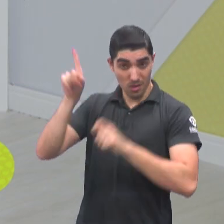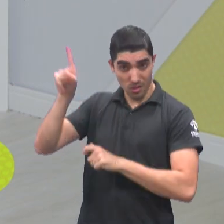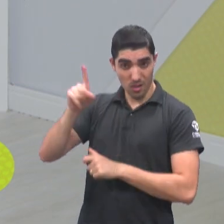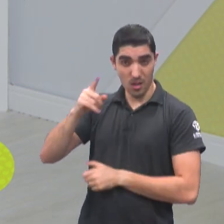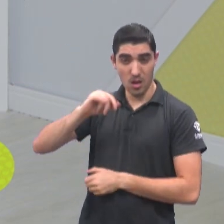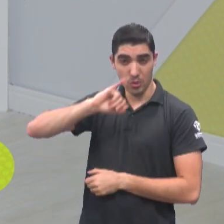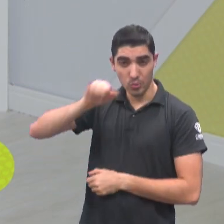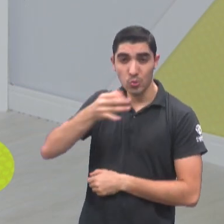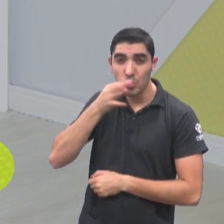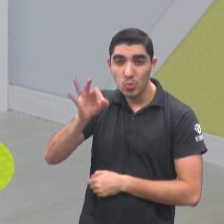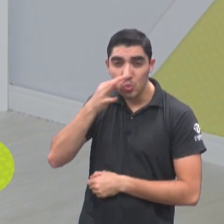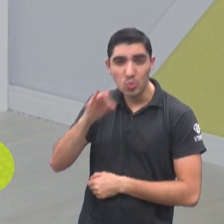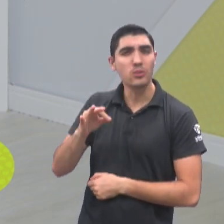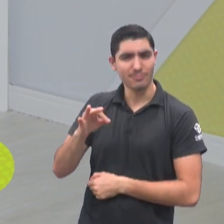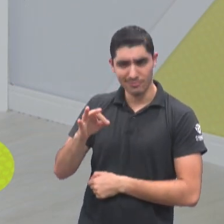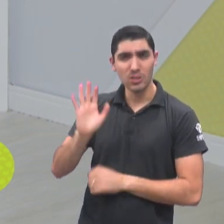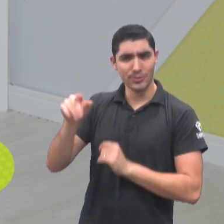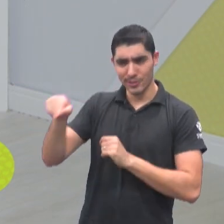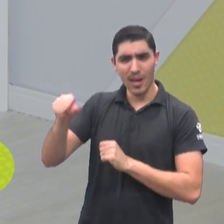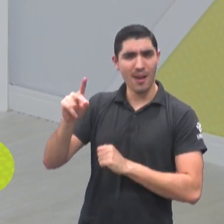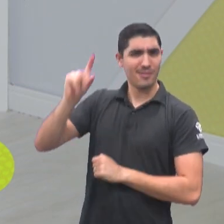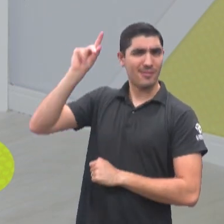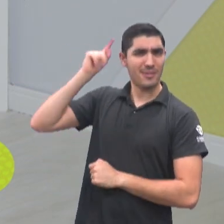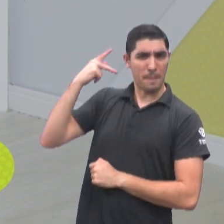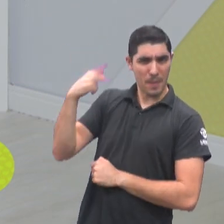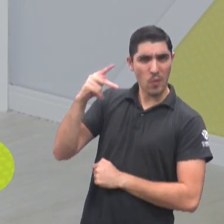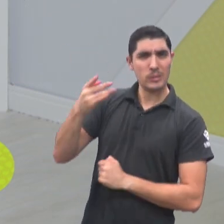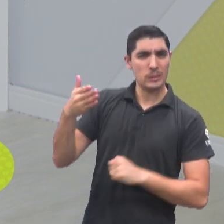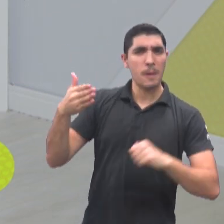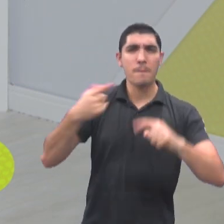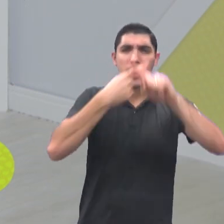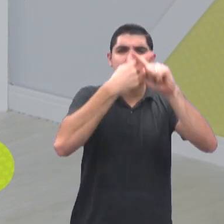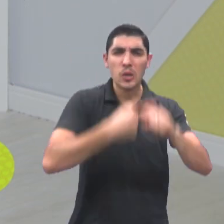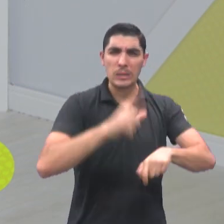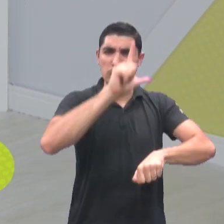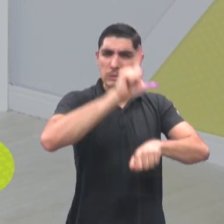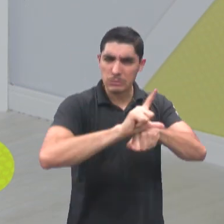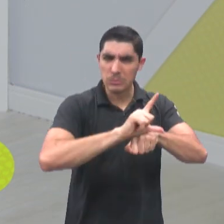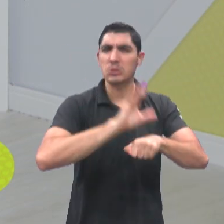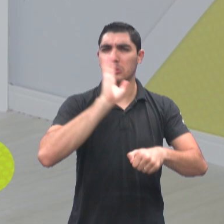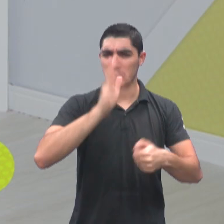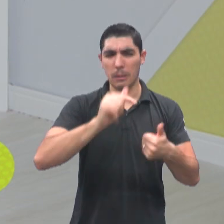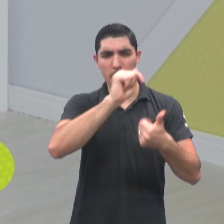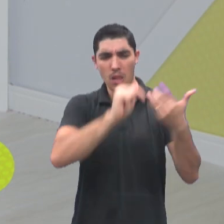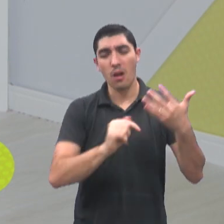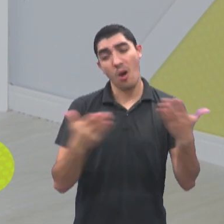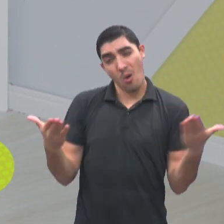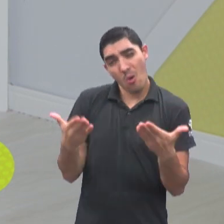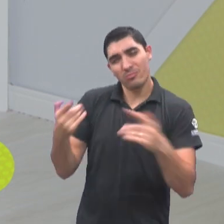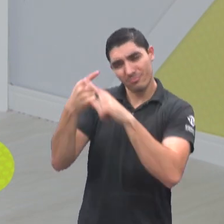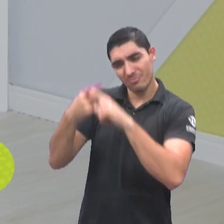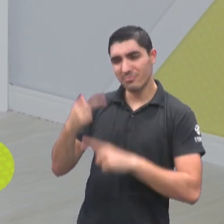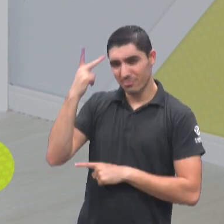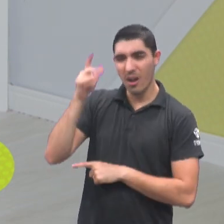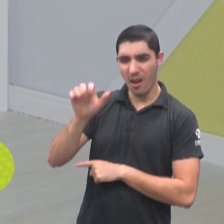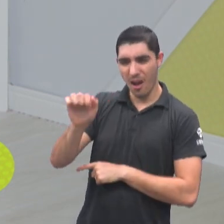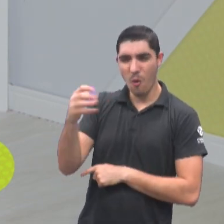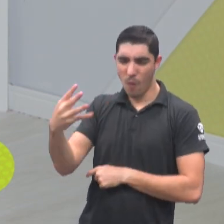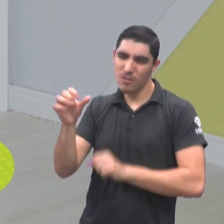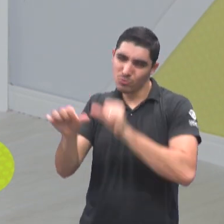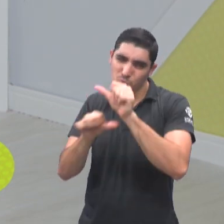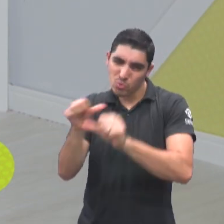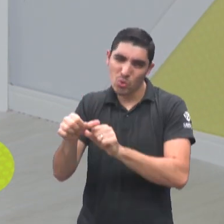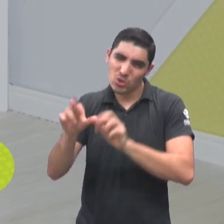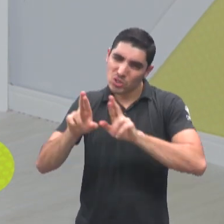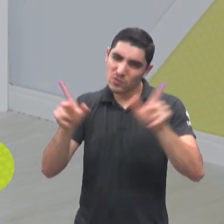que disputou Libertadores, disputou Campeonato Paulista na elite, hoje está na 4ª divisão, uma nova realidade, mas o torcedor lá realmente é